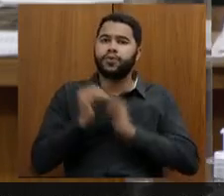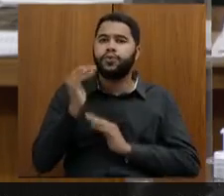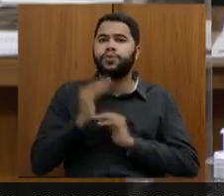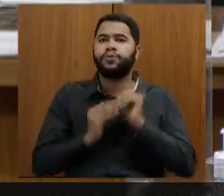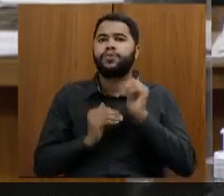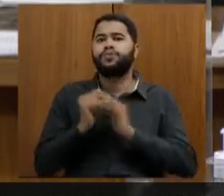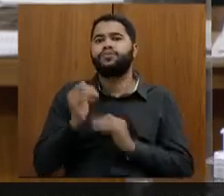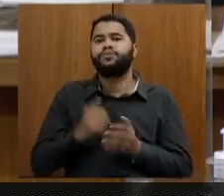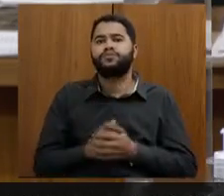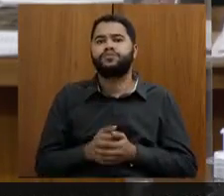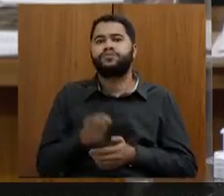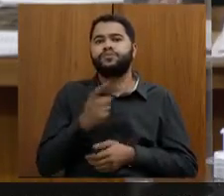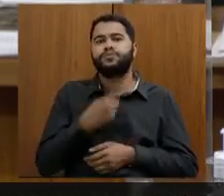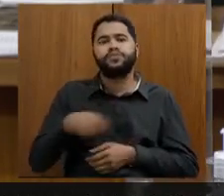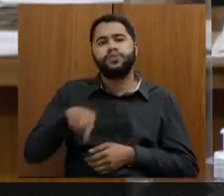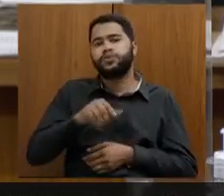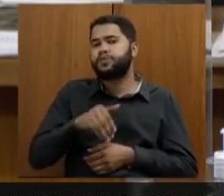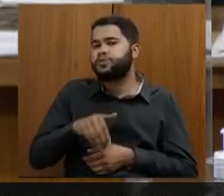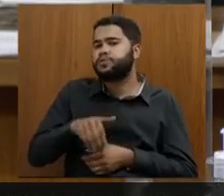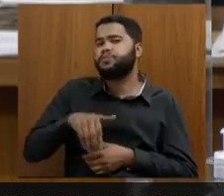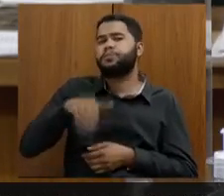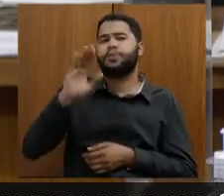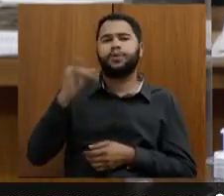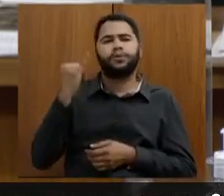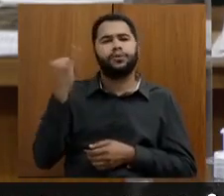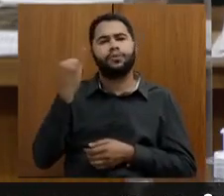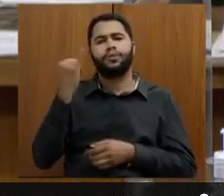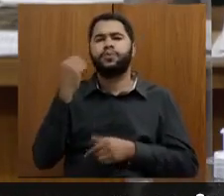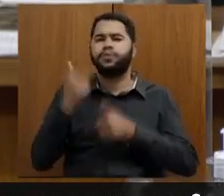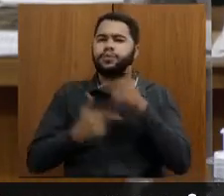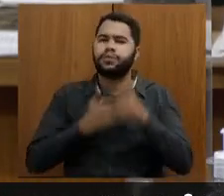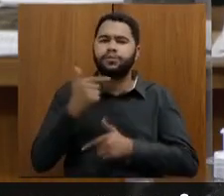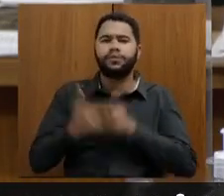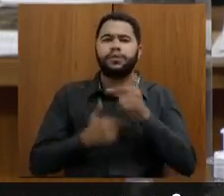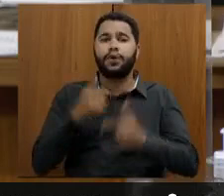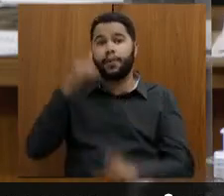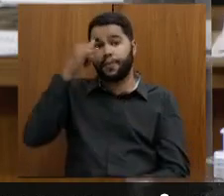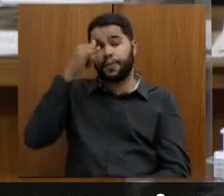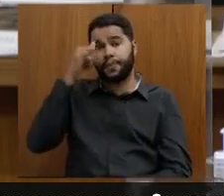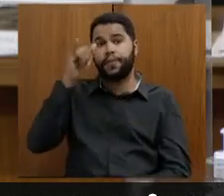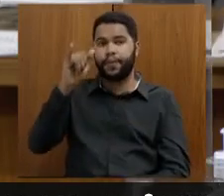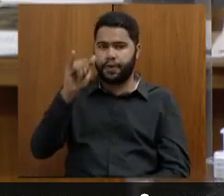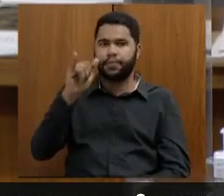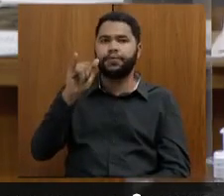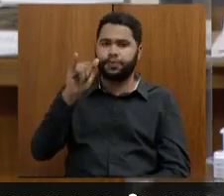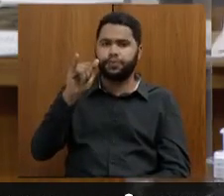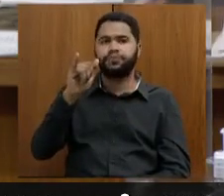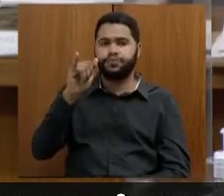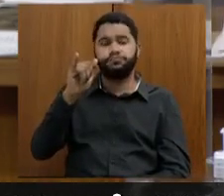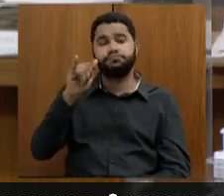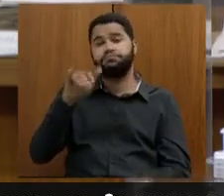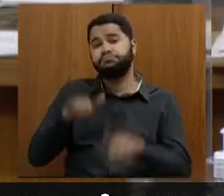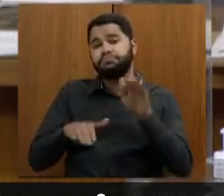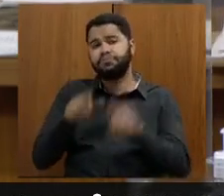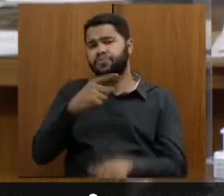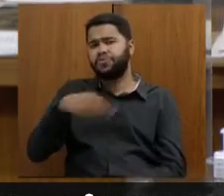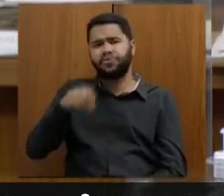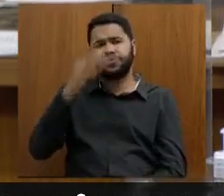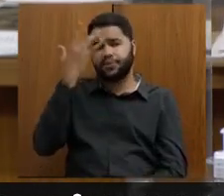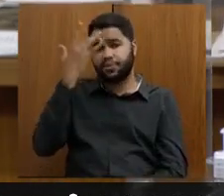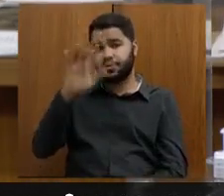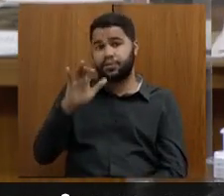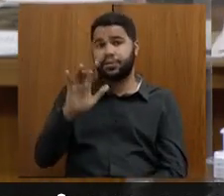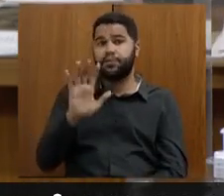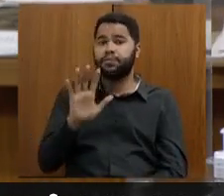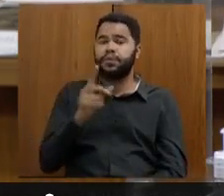e a gente fez o que é mais importante nós atuamos ali na prevenção aquele função de prevenção Talvez os senhores não